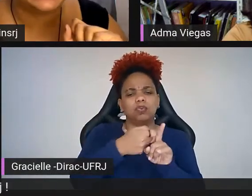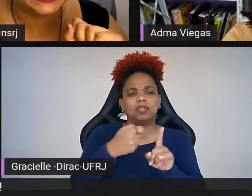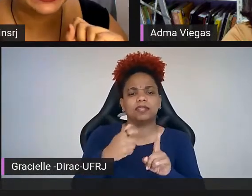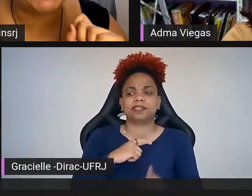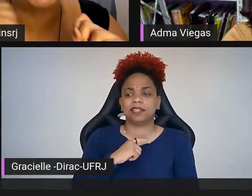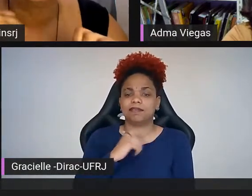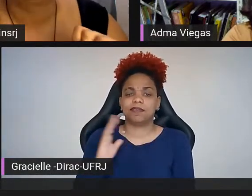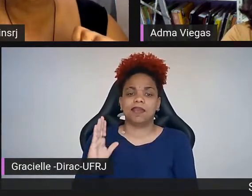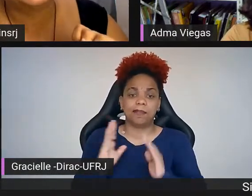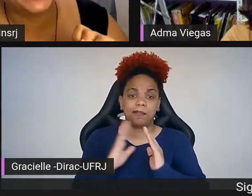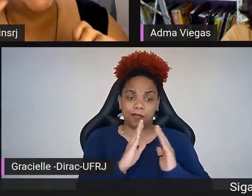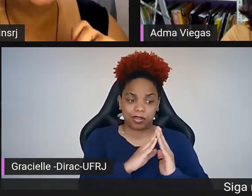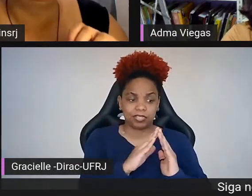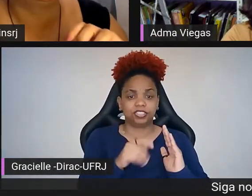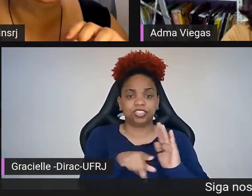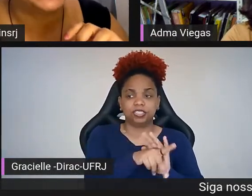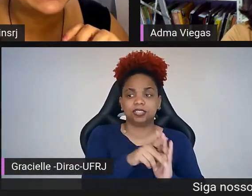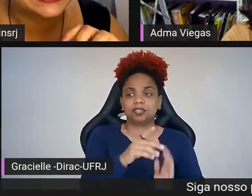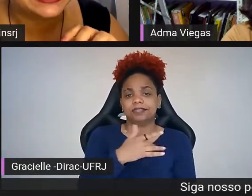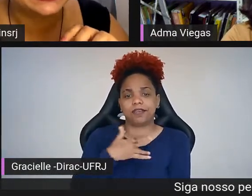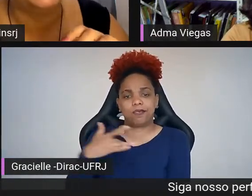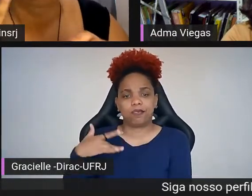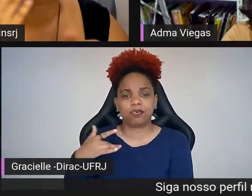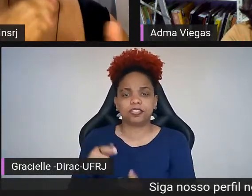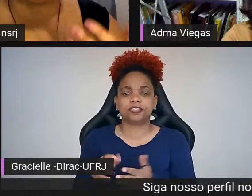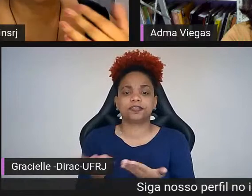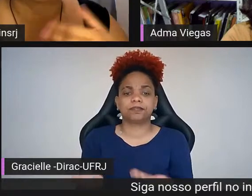moradia, por exemplo, por saúde, educação? A